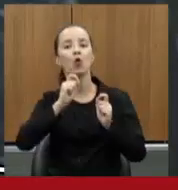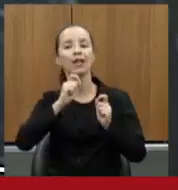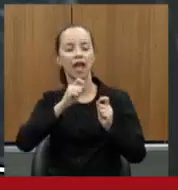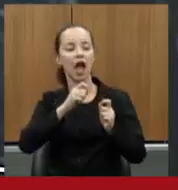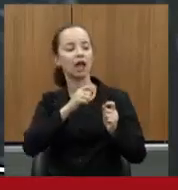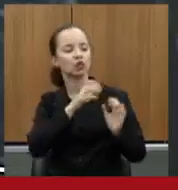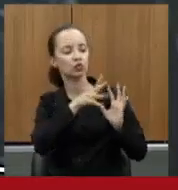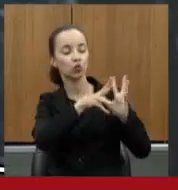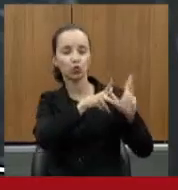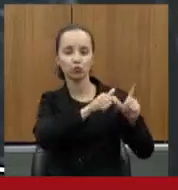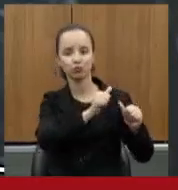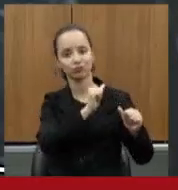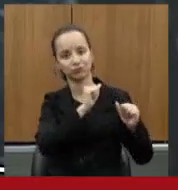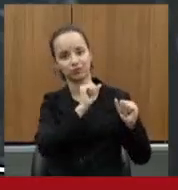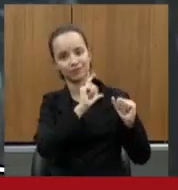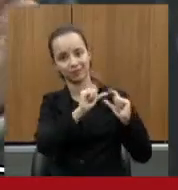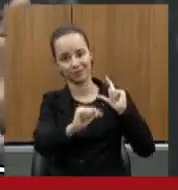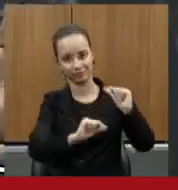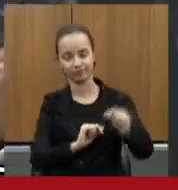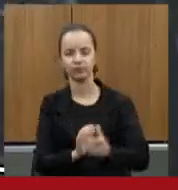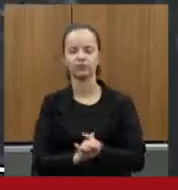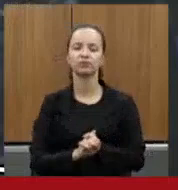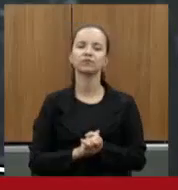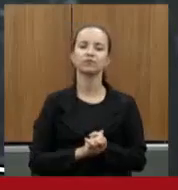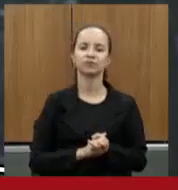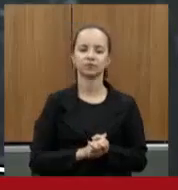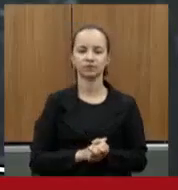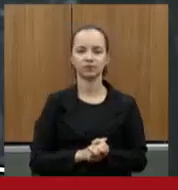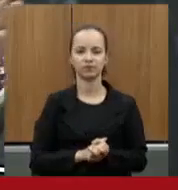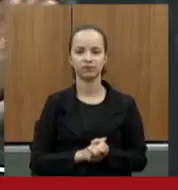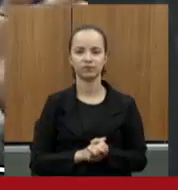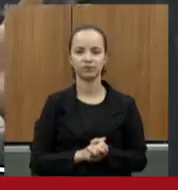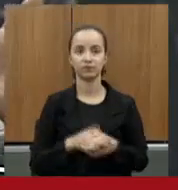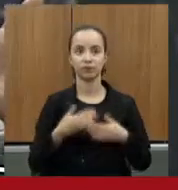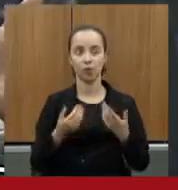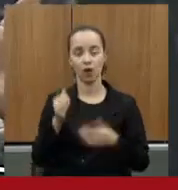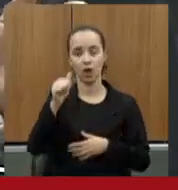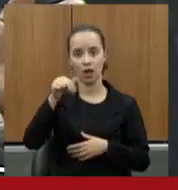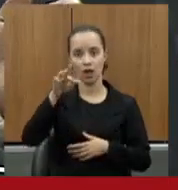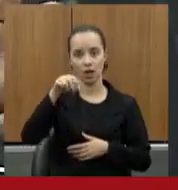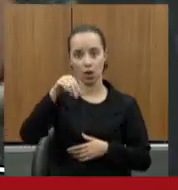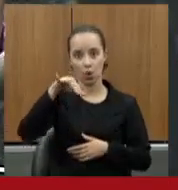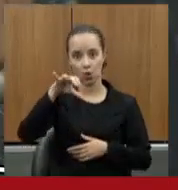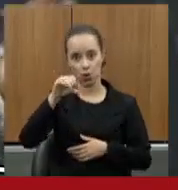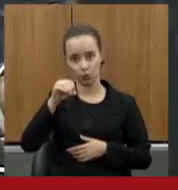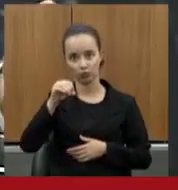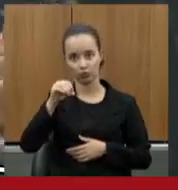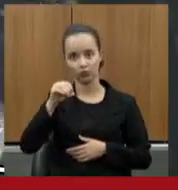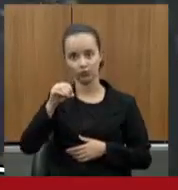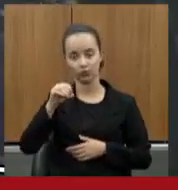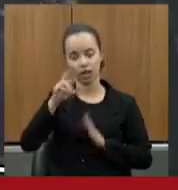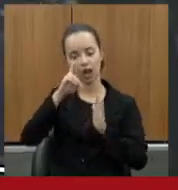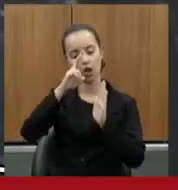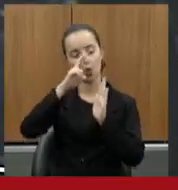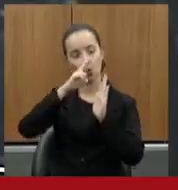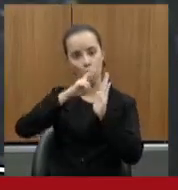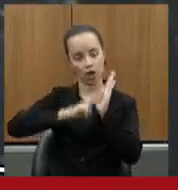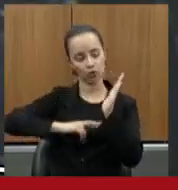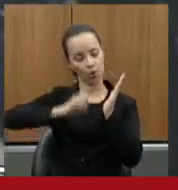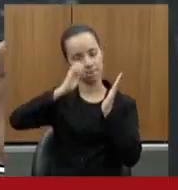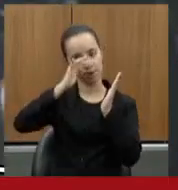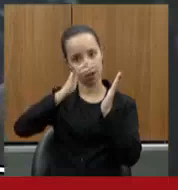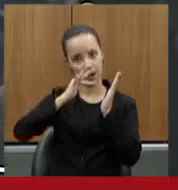retirarem. Conta a tradição que Antônio Carlos, então era o relator do projeto